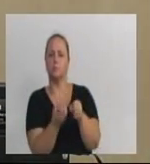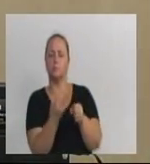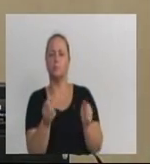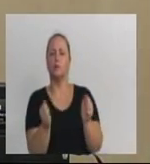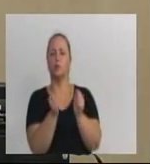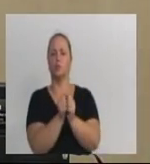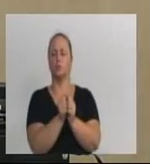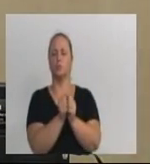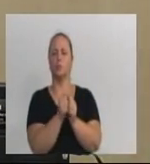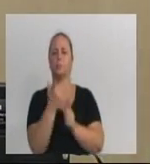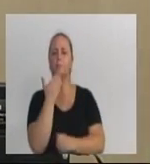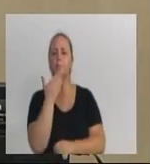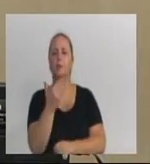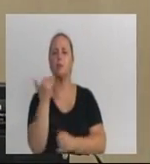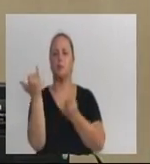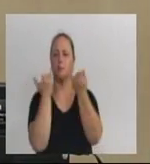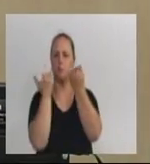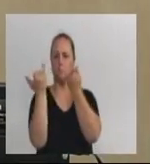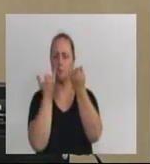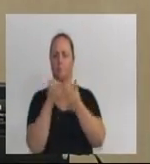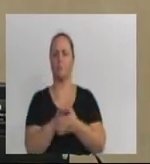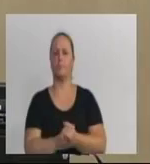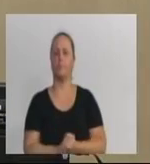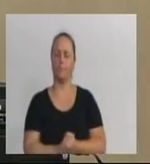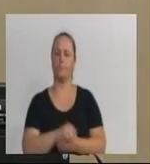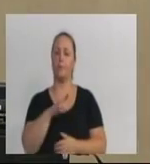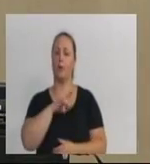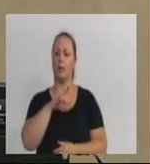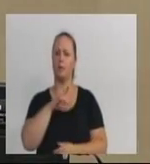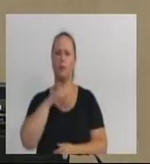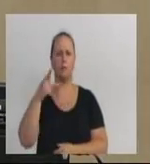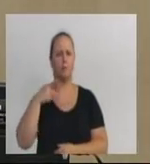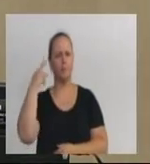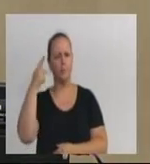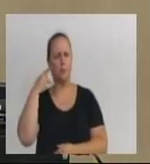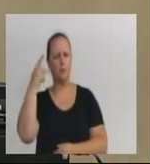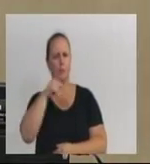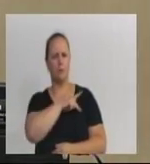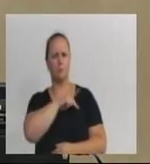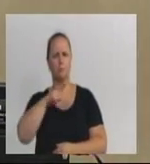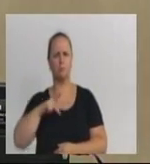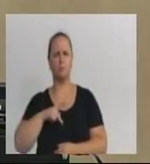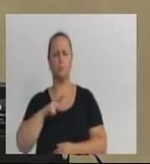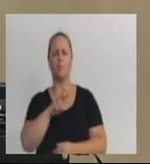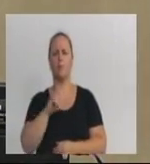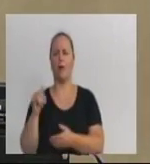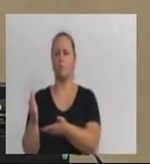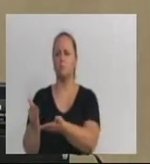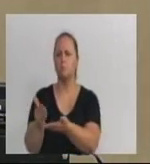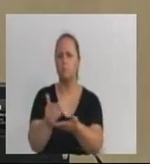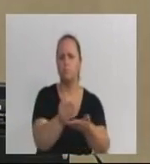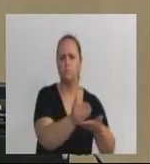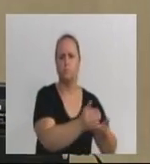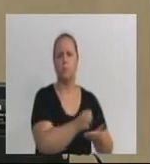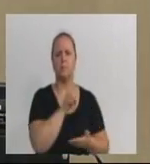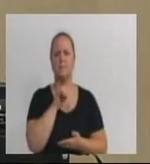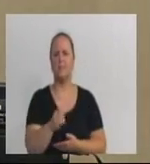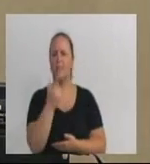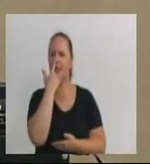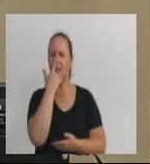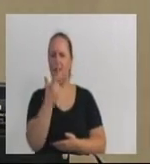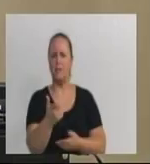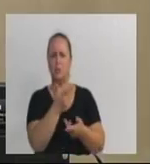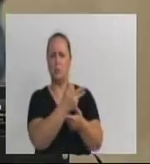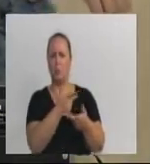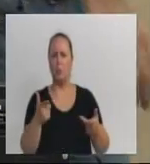de informação. Existe alguma política pública de coleta de entulhos advindos de